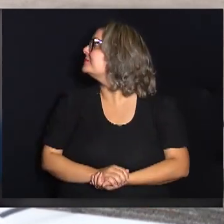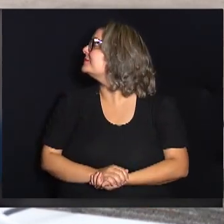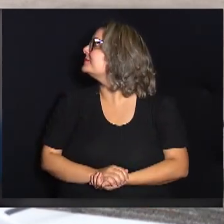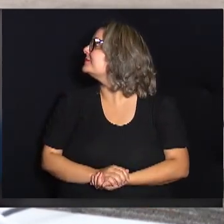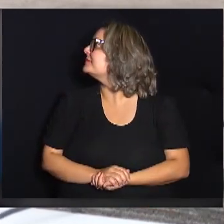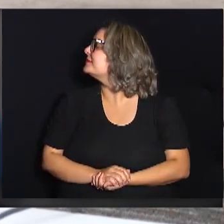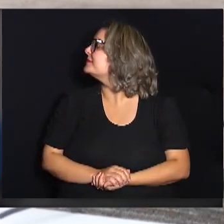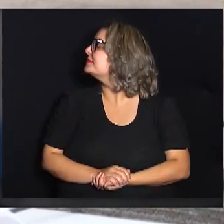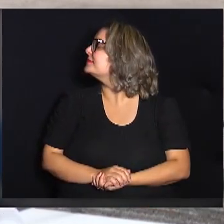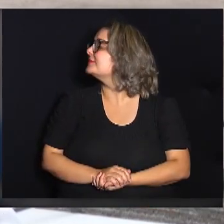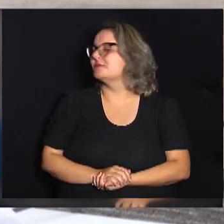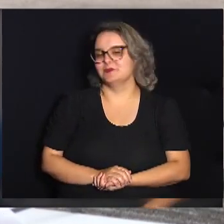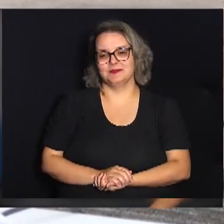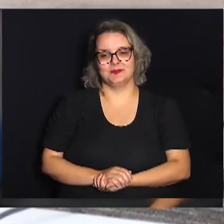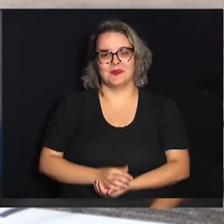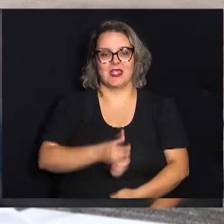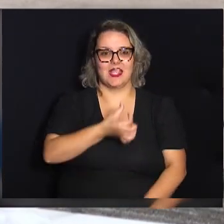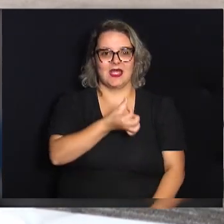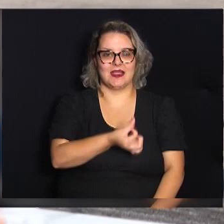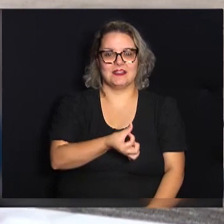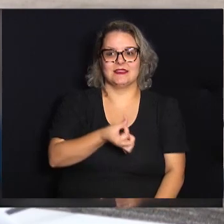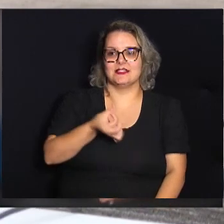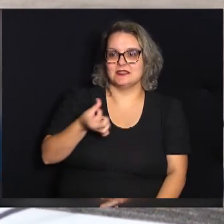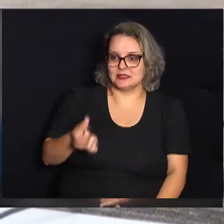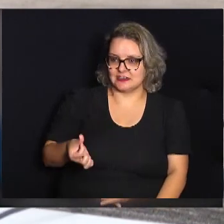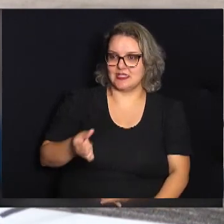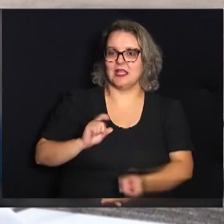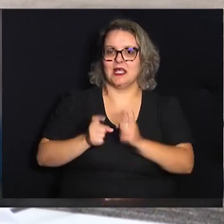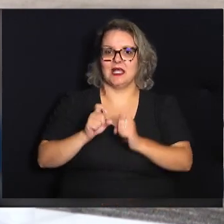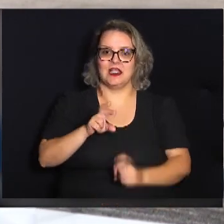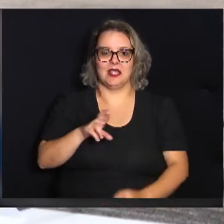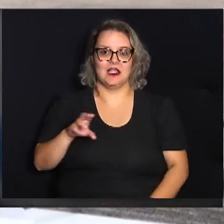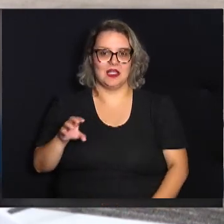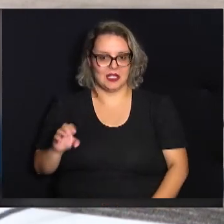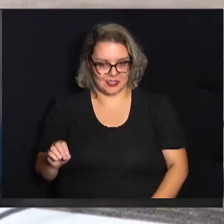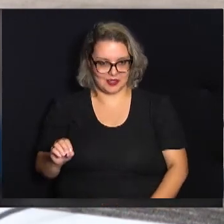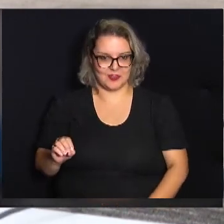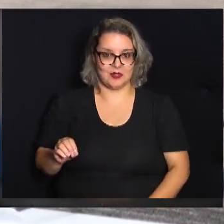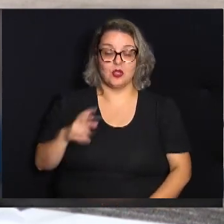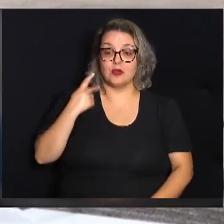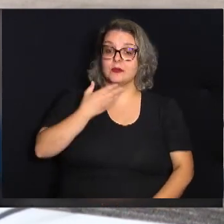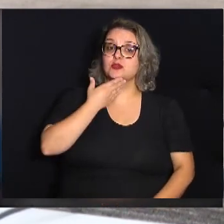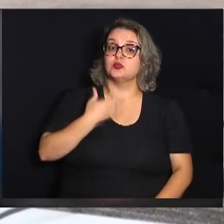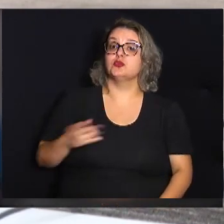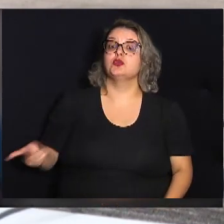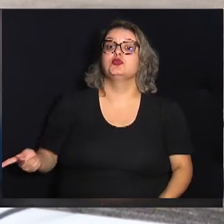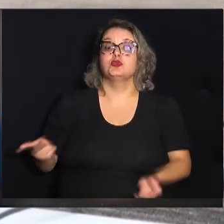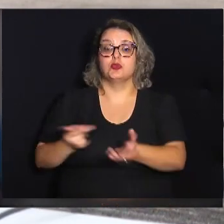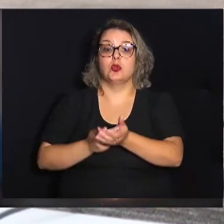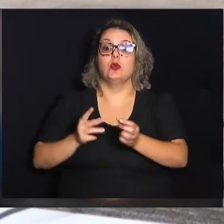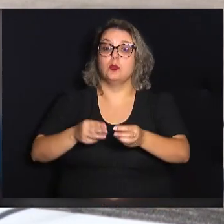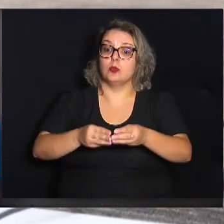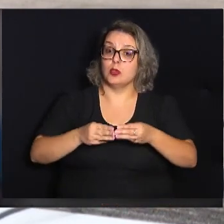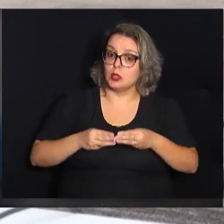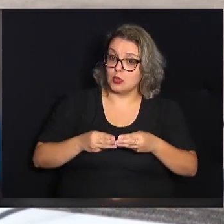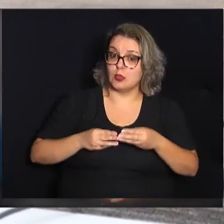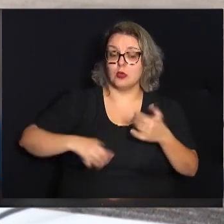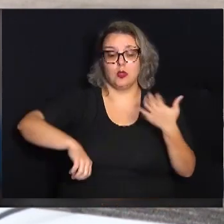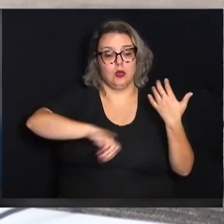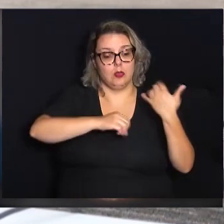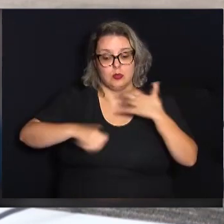não só na cidade, mas no país afora, e aqui no estado de São Paulo,